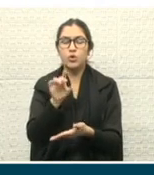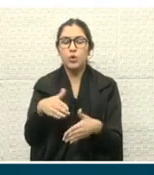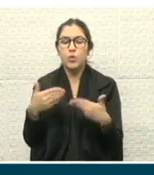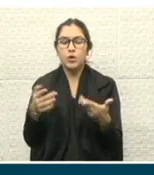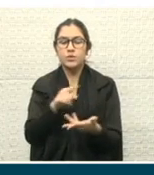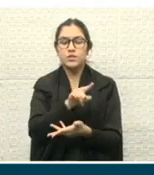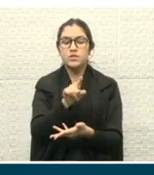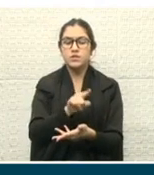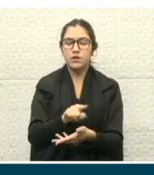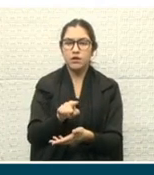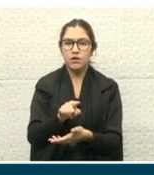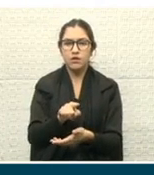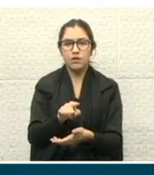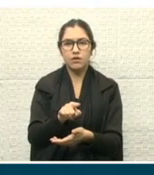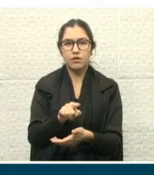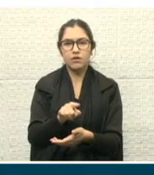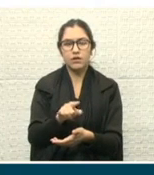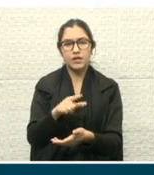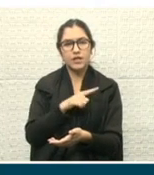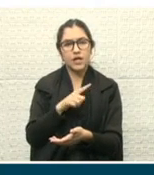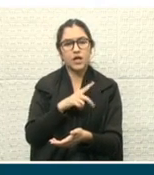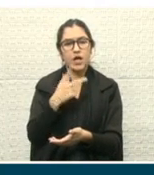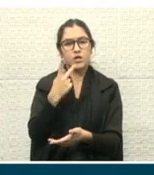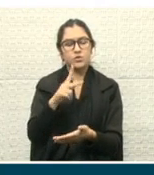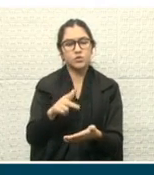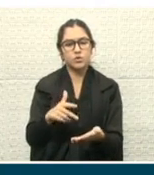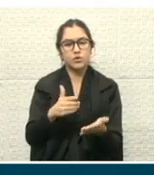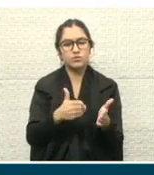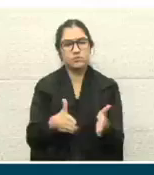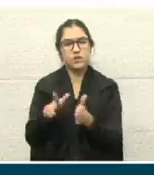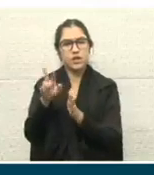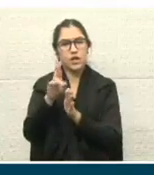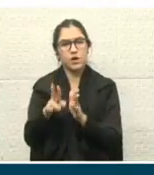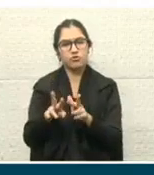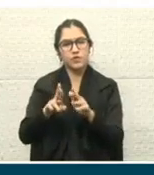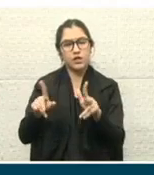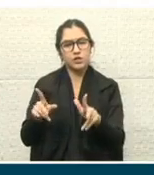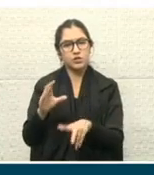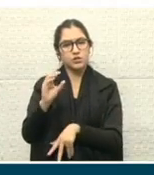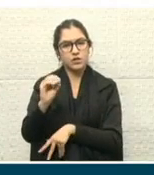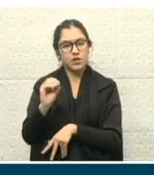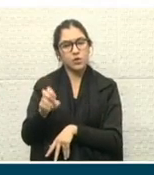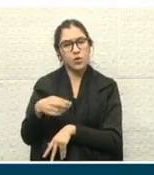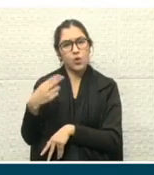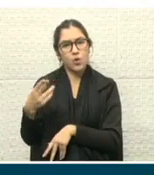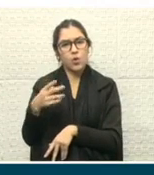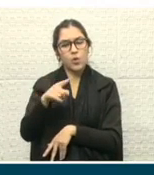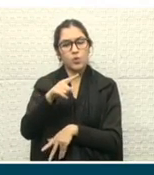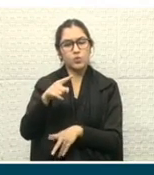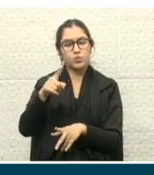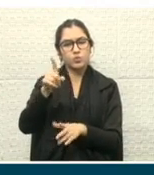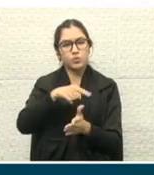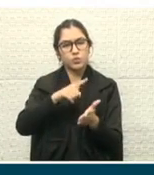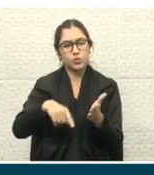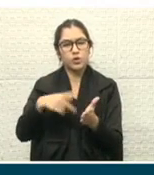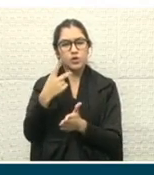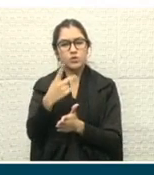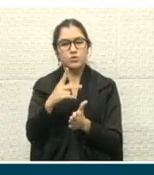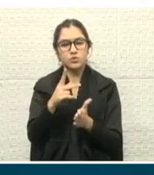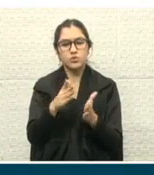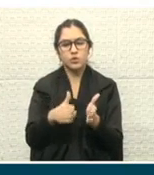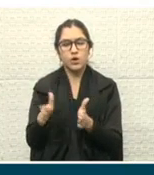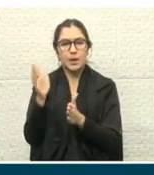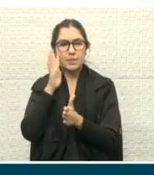quando Z possuir a sua parte real diferente de 0, ou nula, e a sua